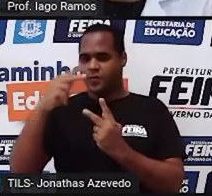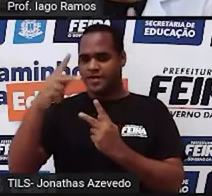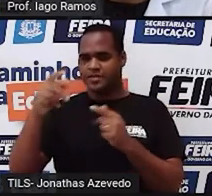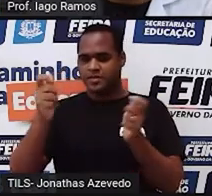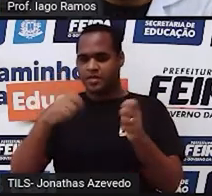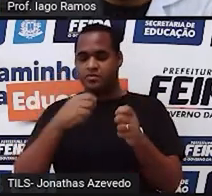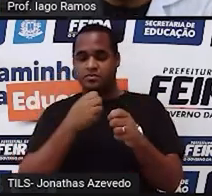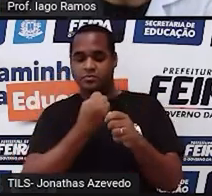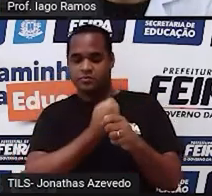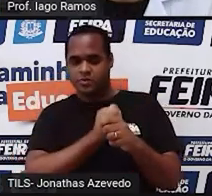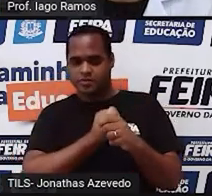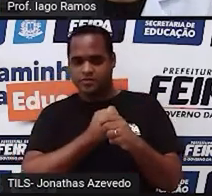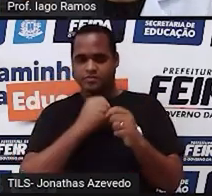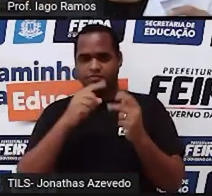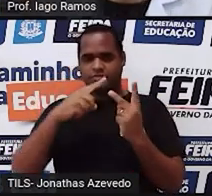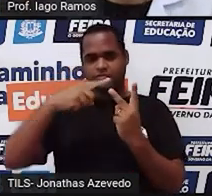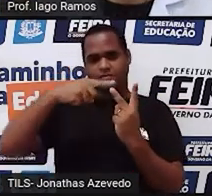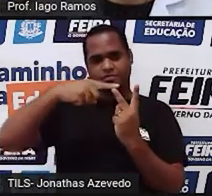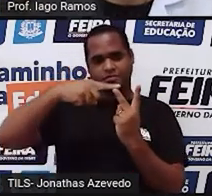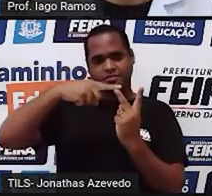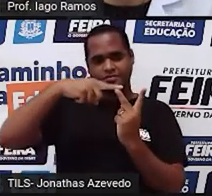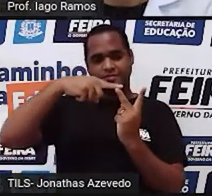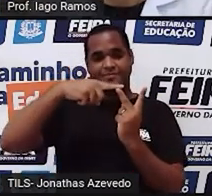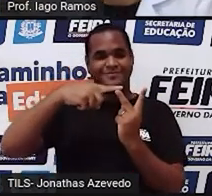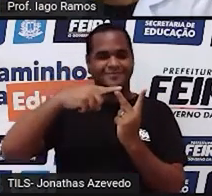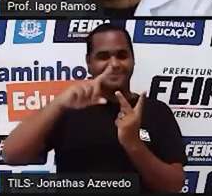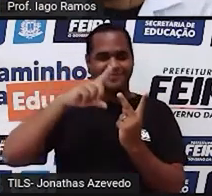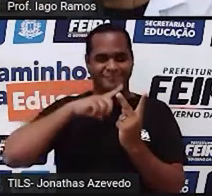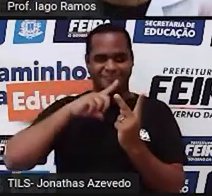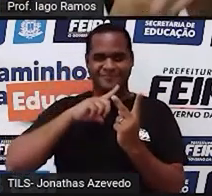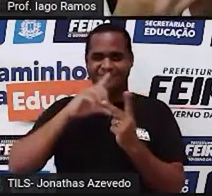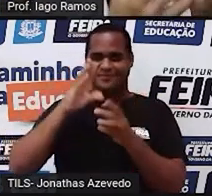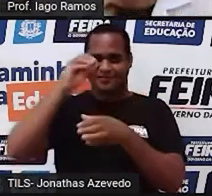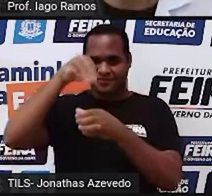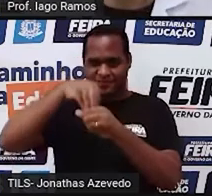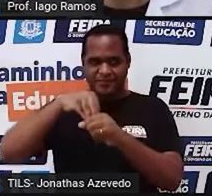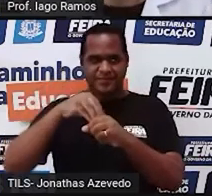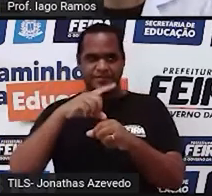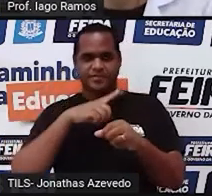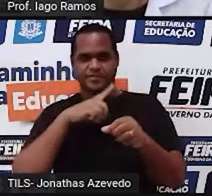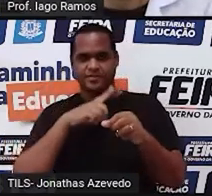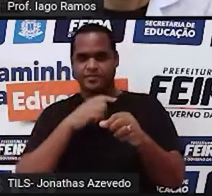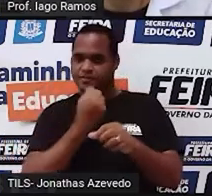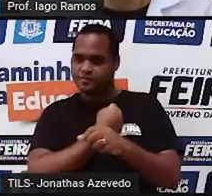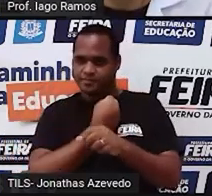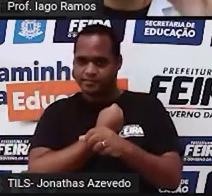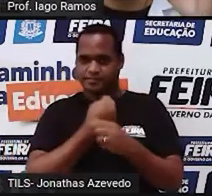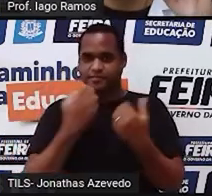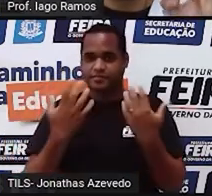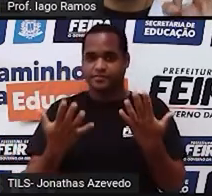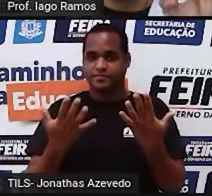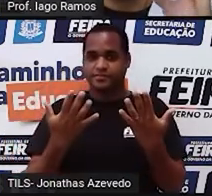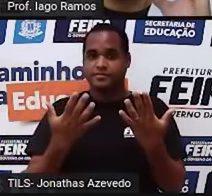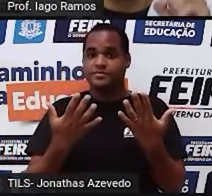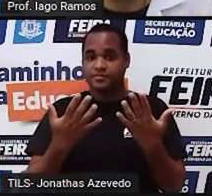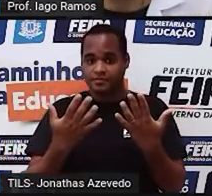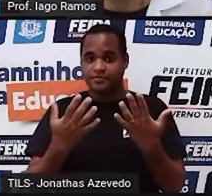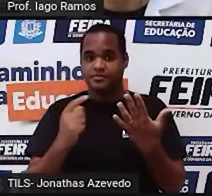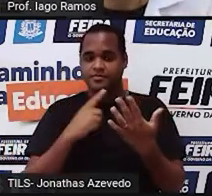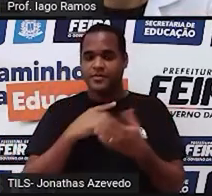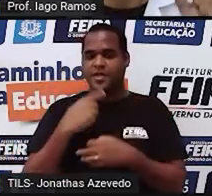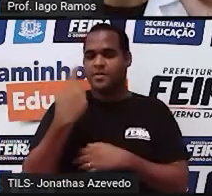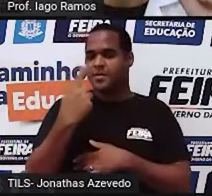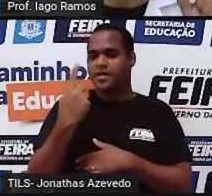tem um símbolo Zinho né você tá vendo aí na tela dentro desse símbolo vai número então naquela Primeira